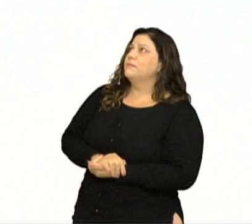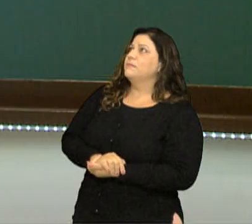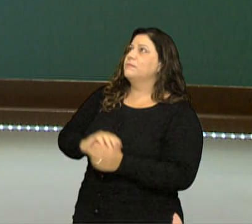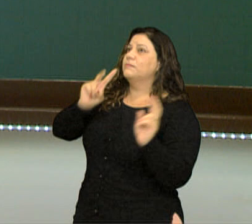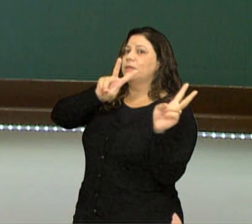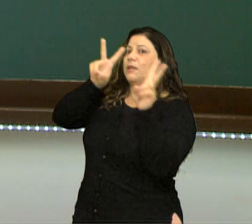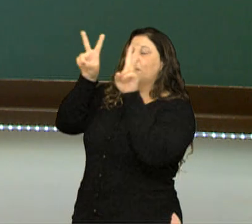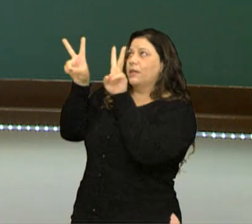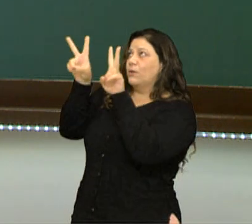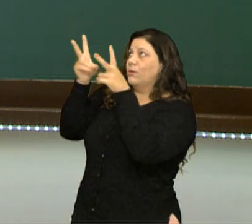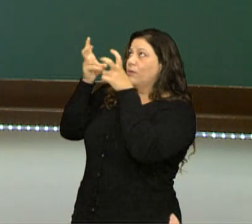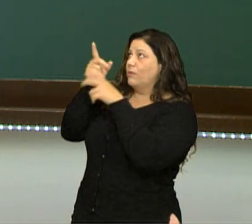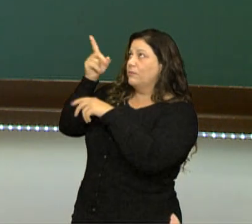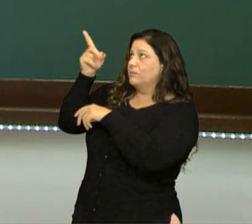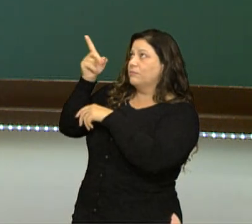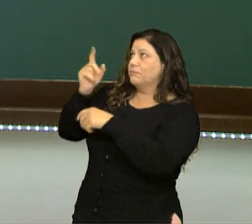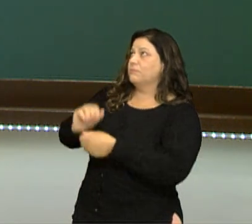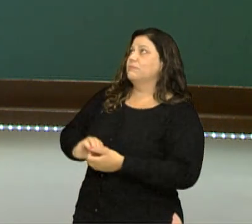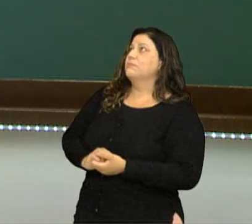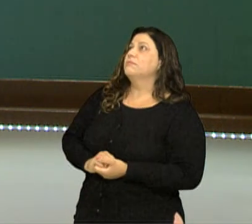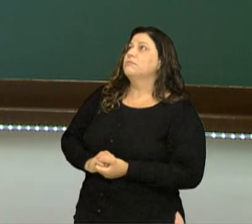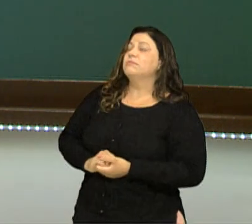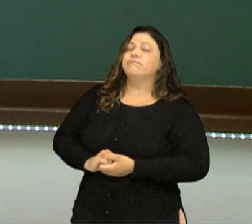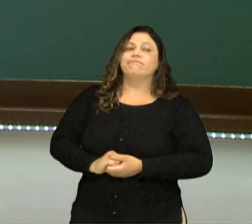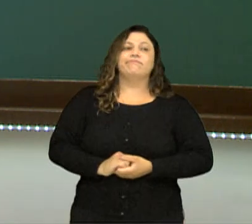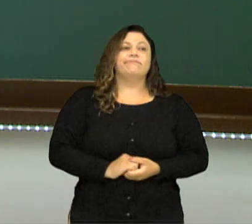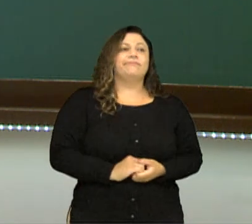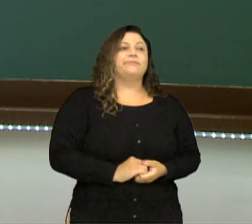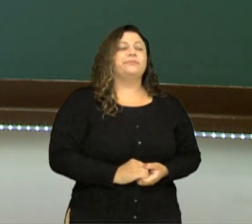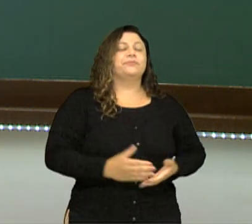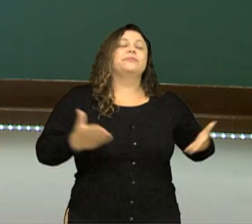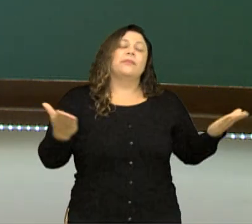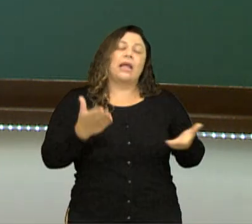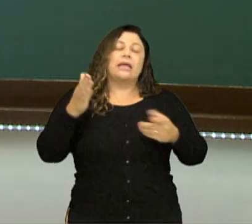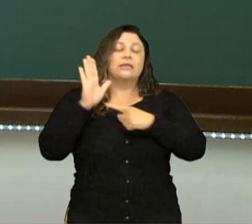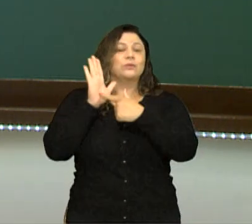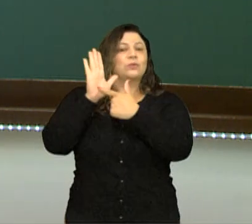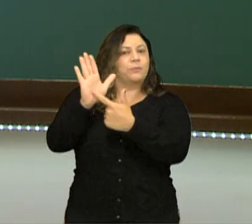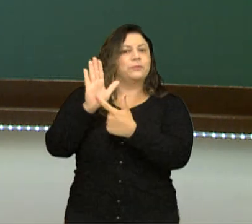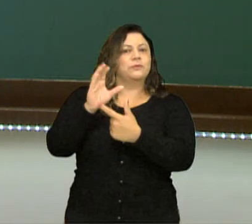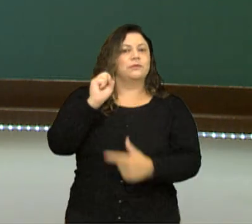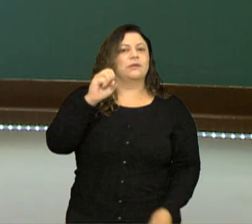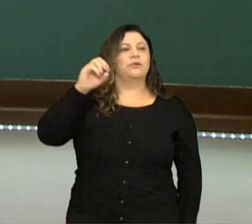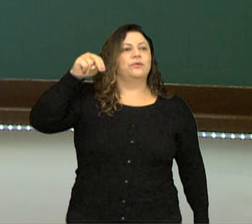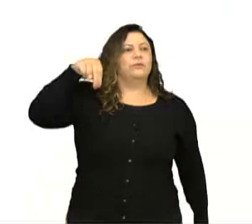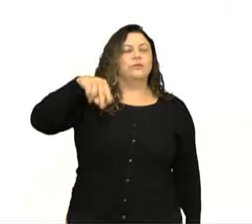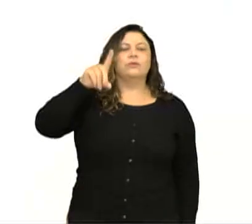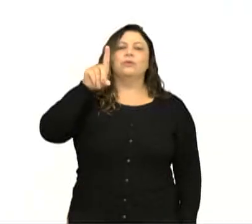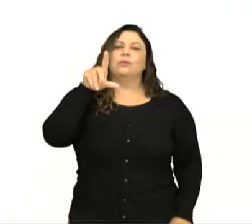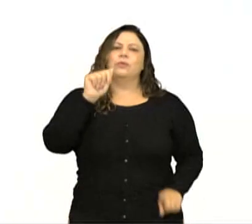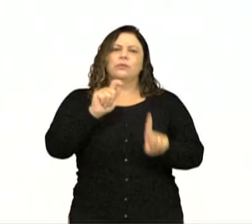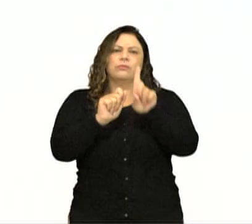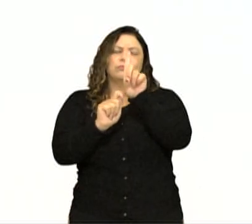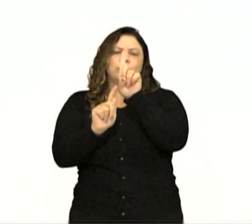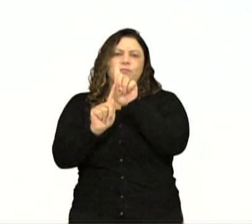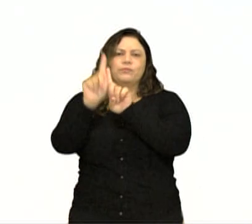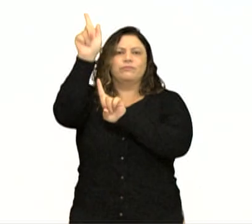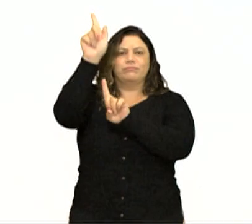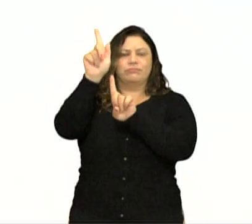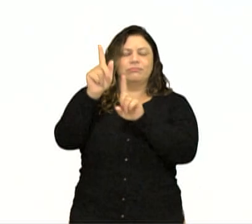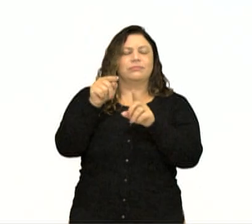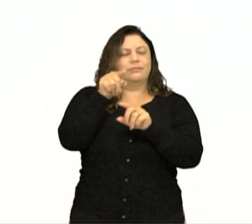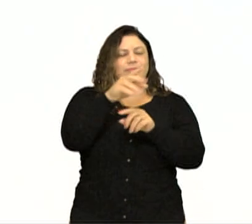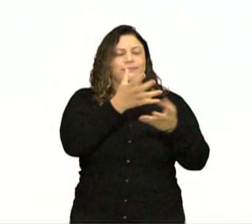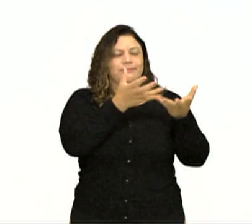10 na terceira segundos. Pessoal, isso aqui é só para mostrar a sonda para você, né? Se você quiser pesquisar. E